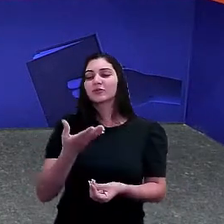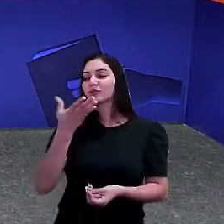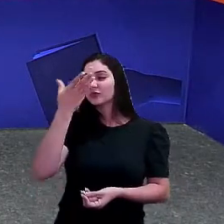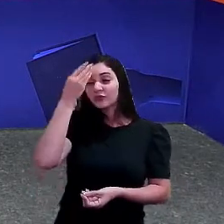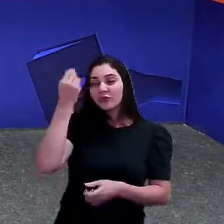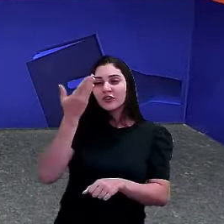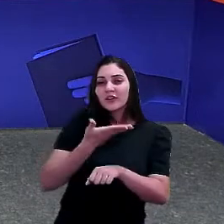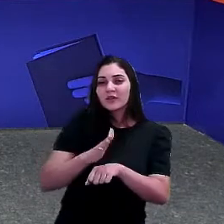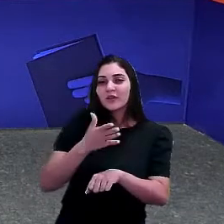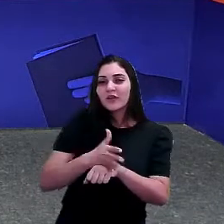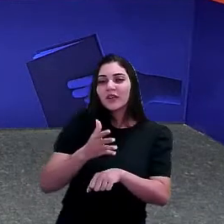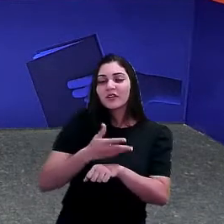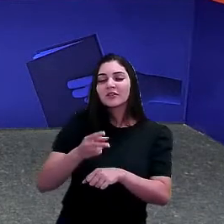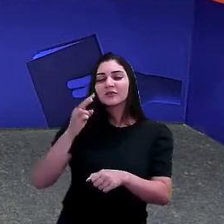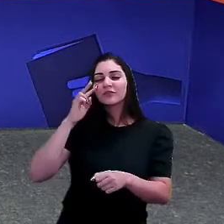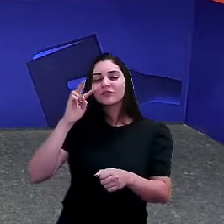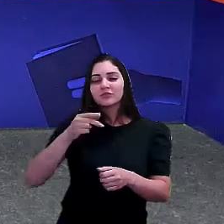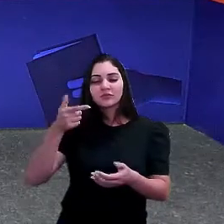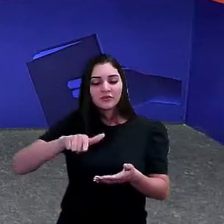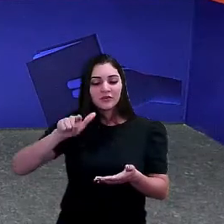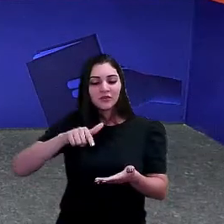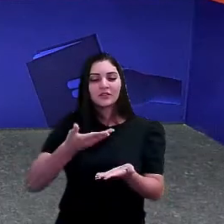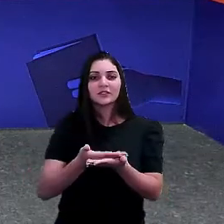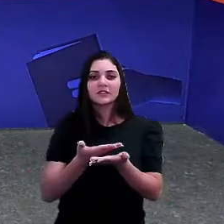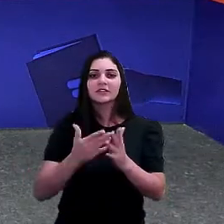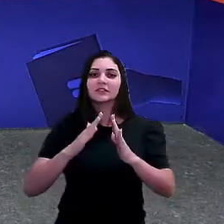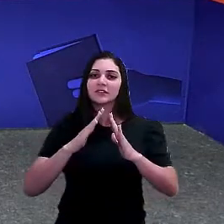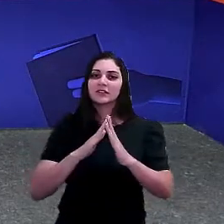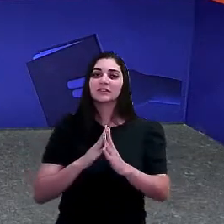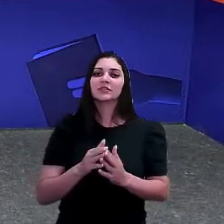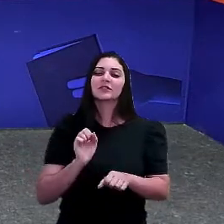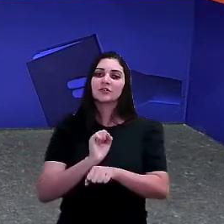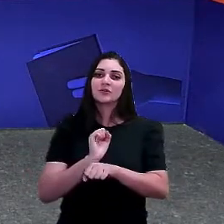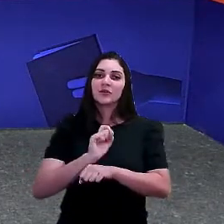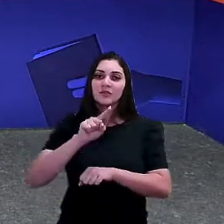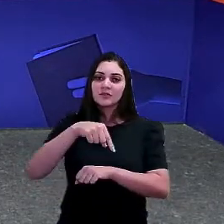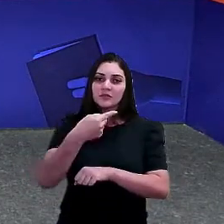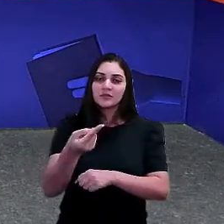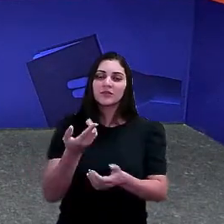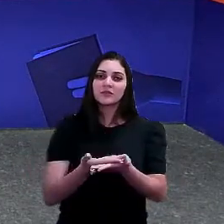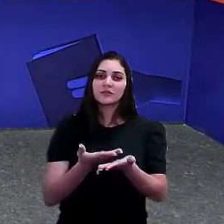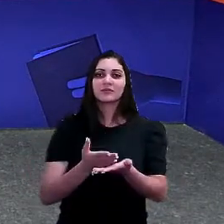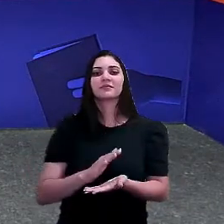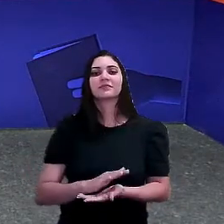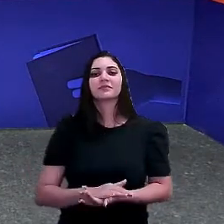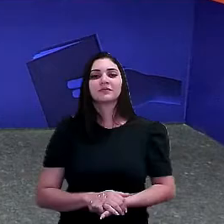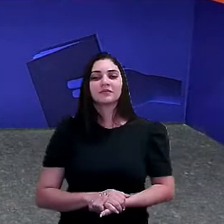praticar e revisar sempre o conteúdo em casa. E eu espero vocês na próxima aula.